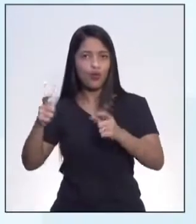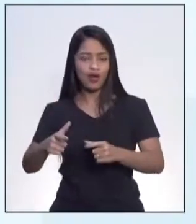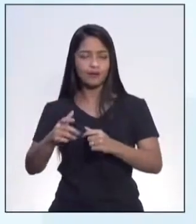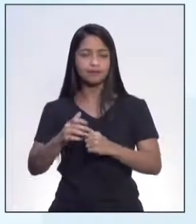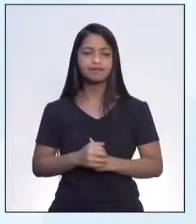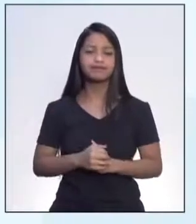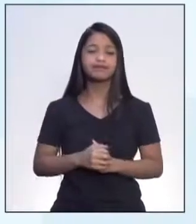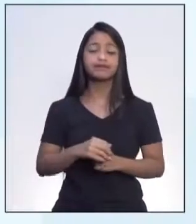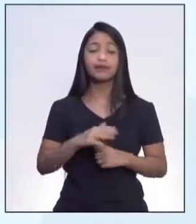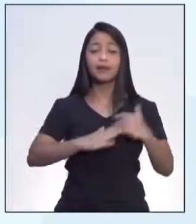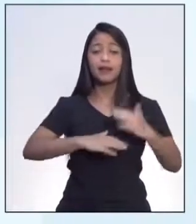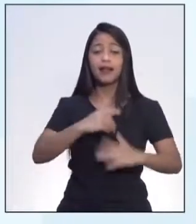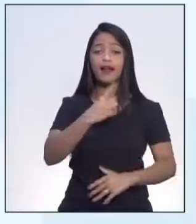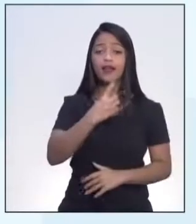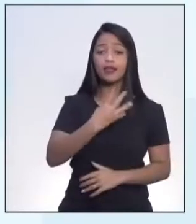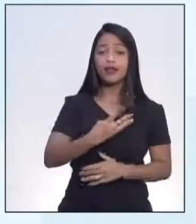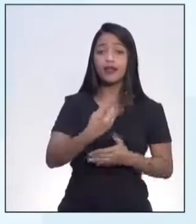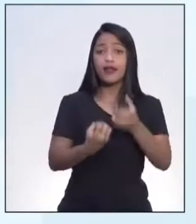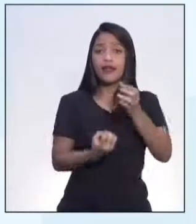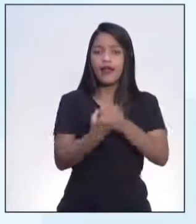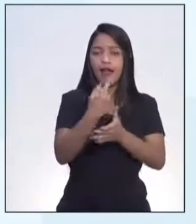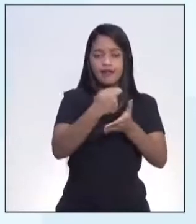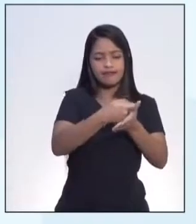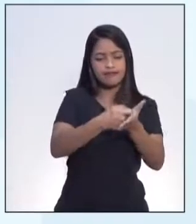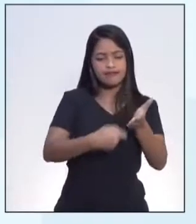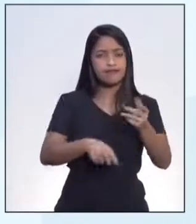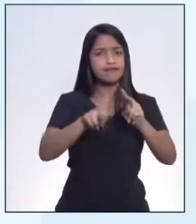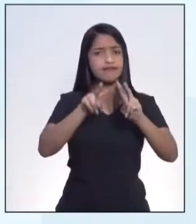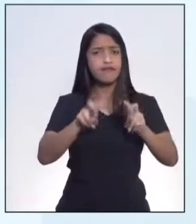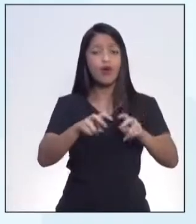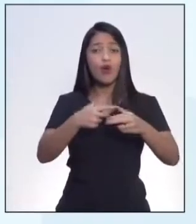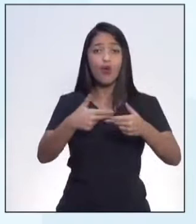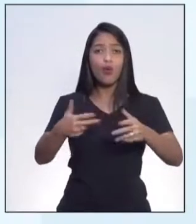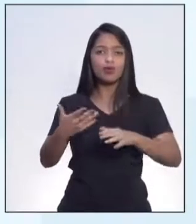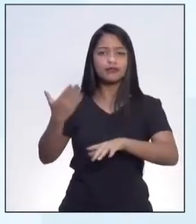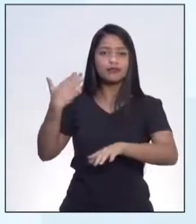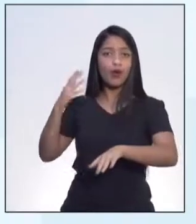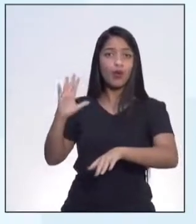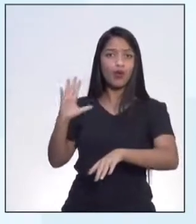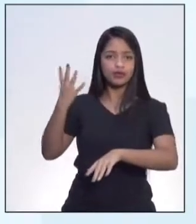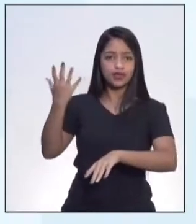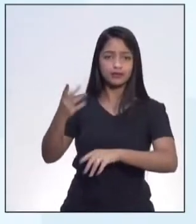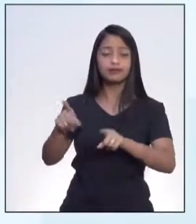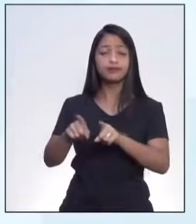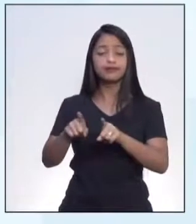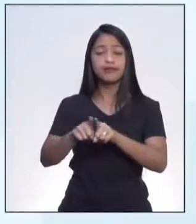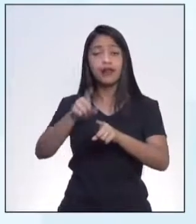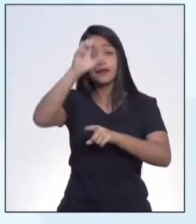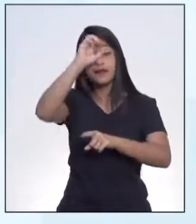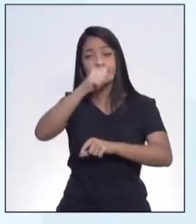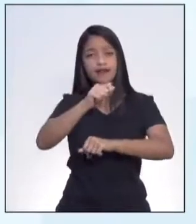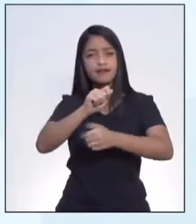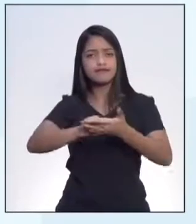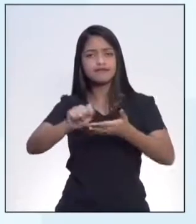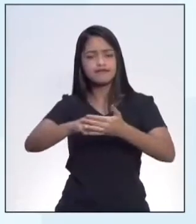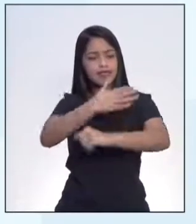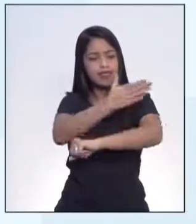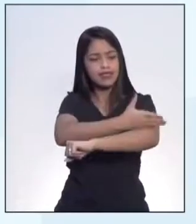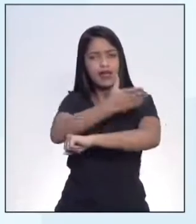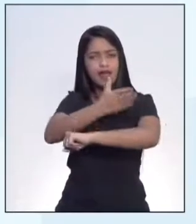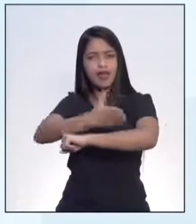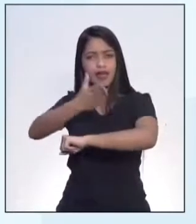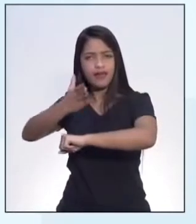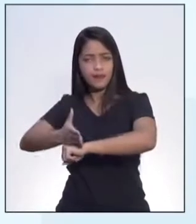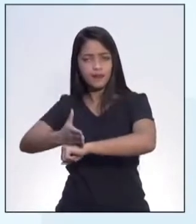diversos sobre fatos, acontecimentos e personalidades do passado, linha do tempo, timelines, biografias, verbetes,